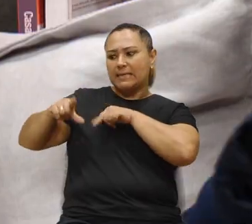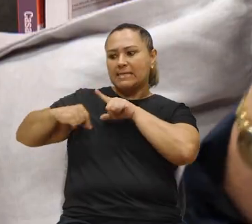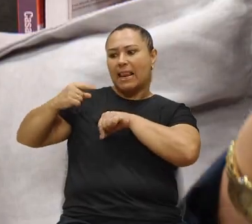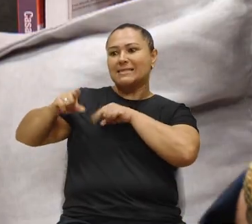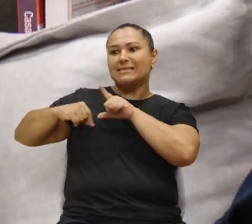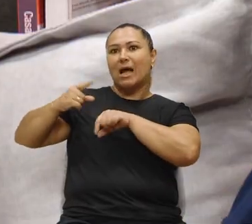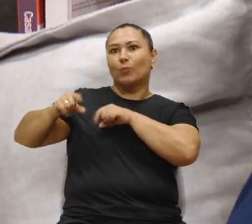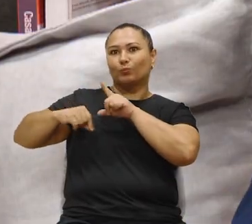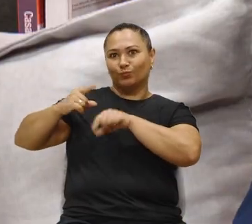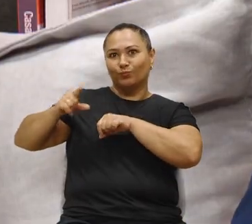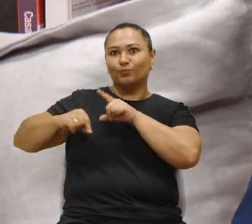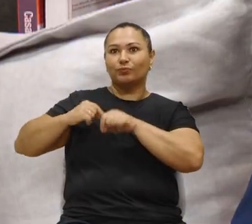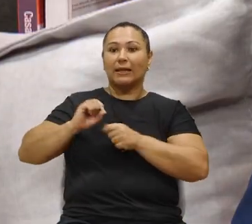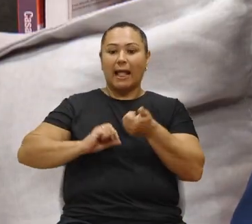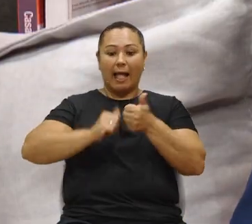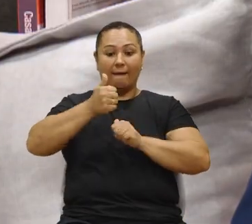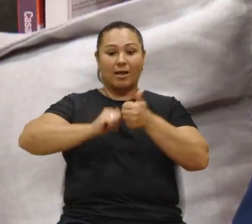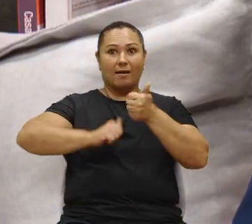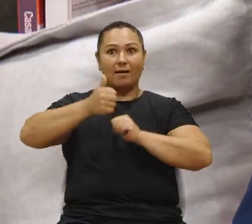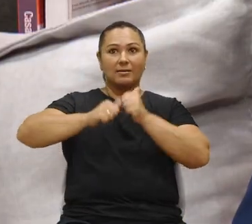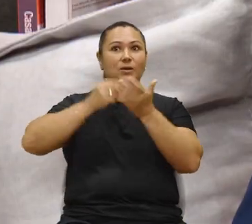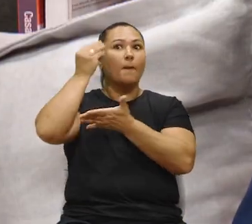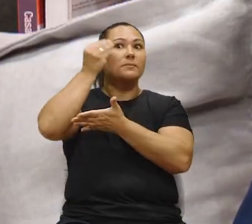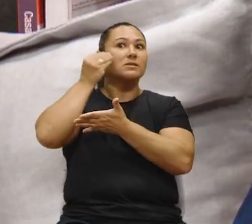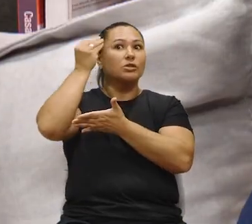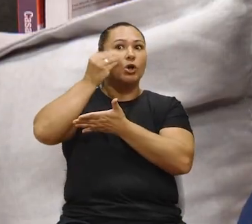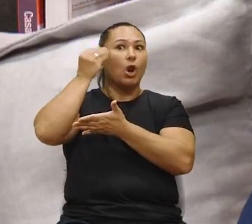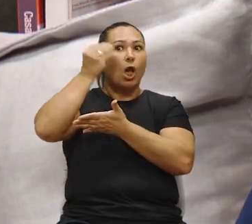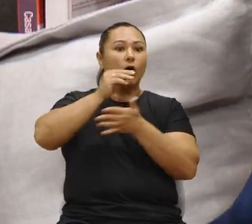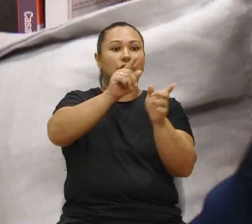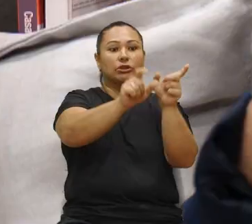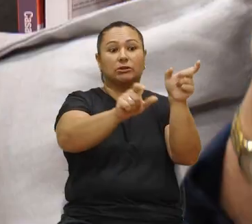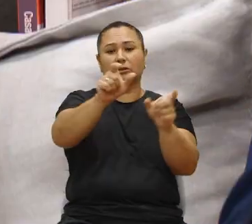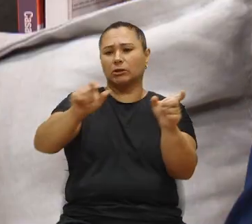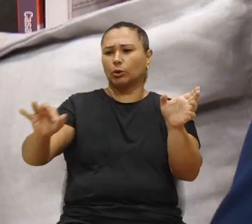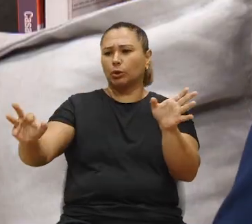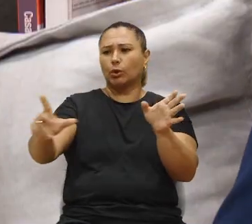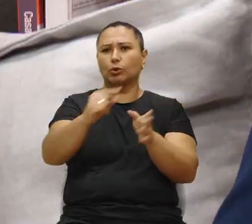desde a seleção. Então, nós trabalhamos com avaliação psicológica para